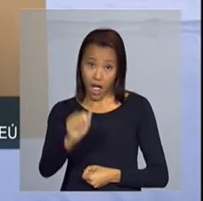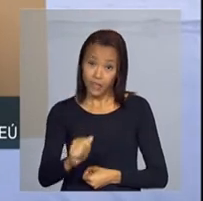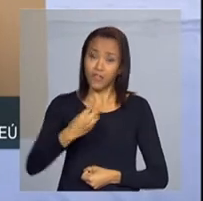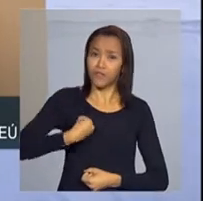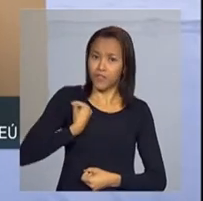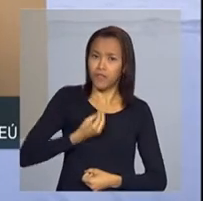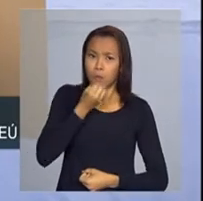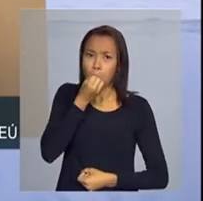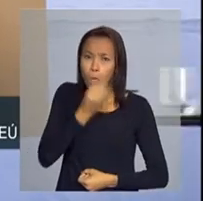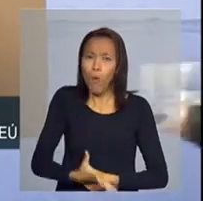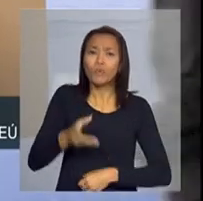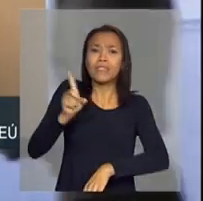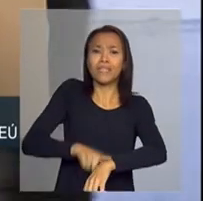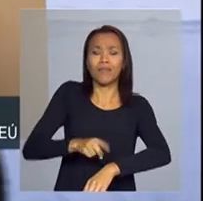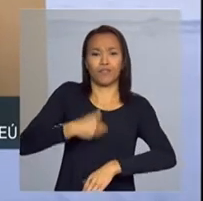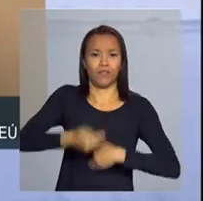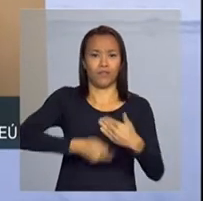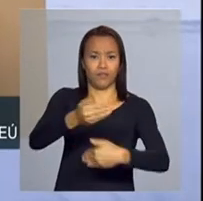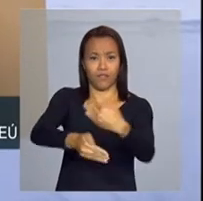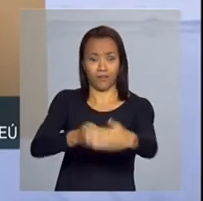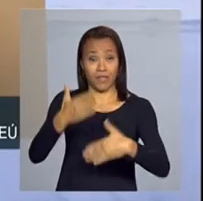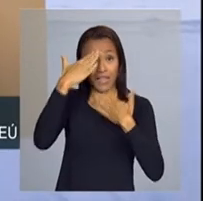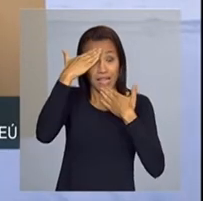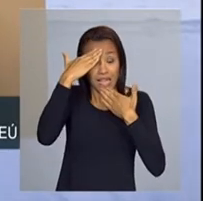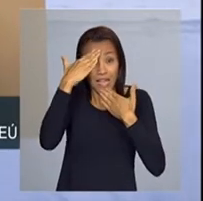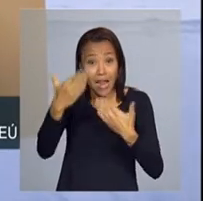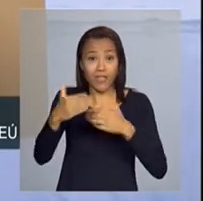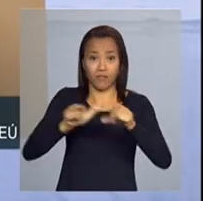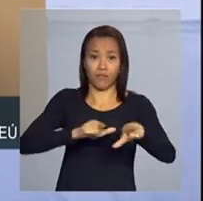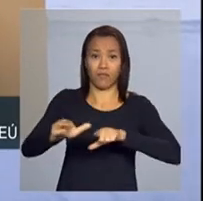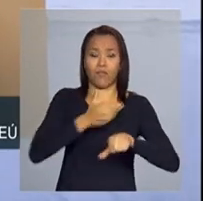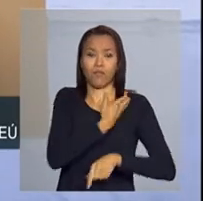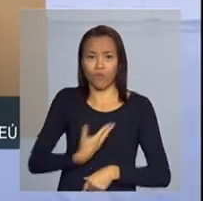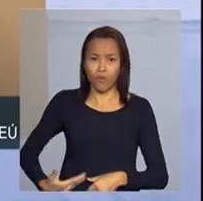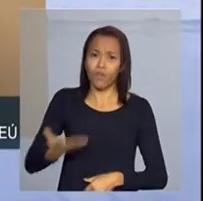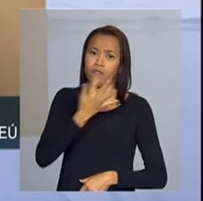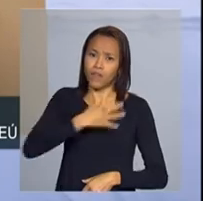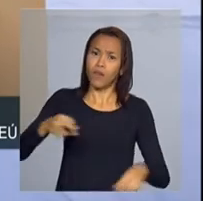seu desenvolvimento. Graças às ações do governo federal e